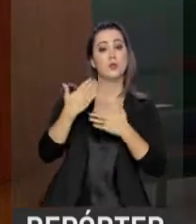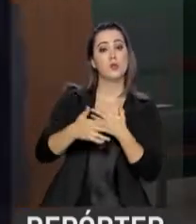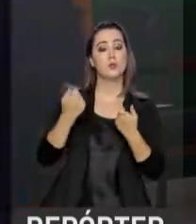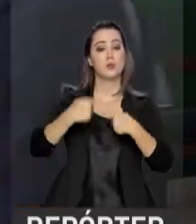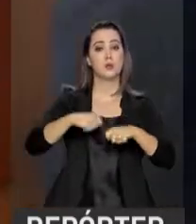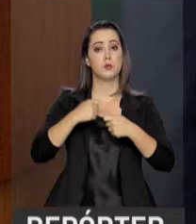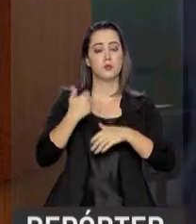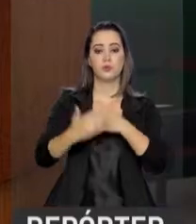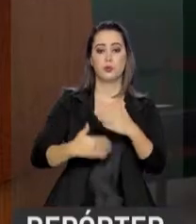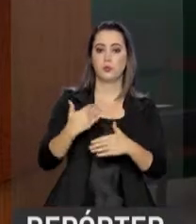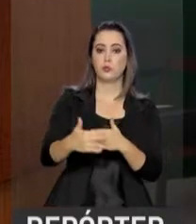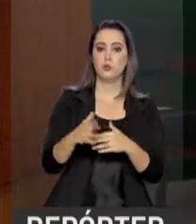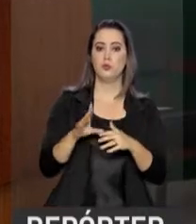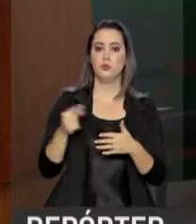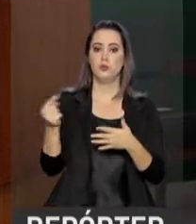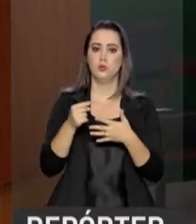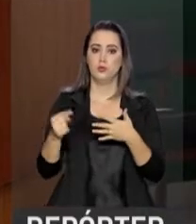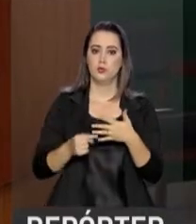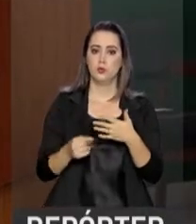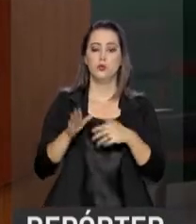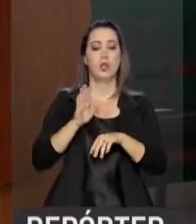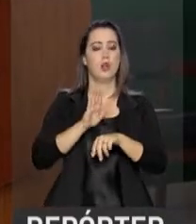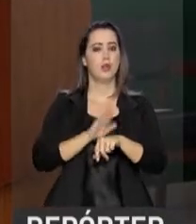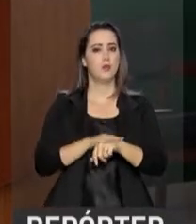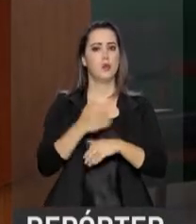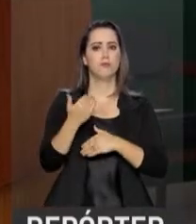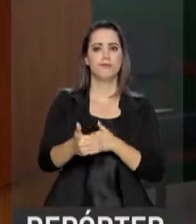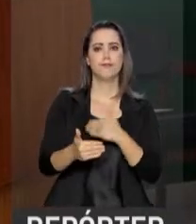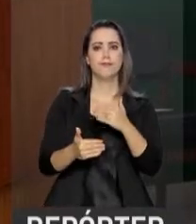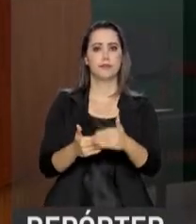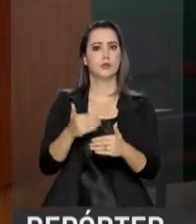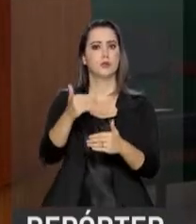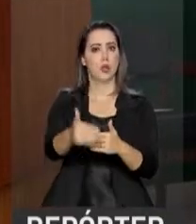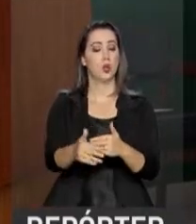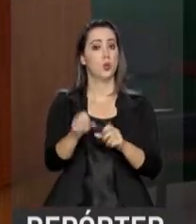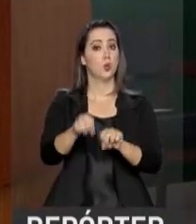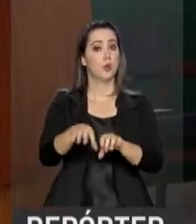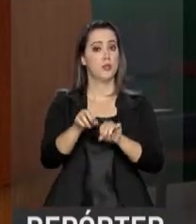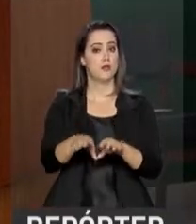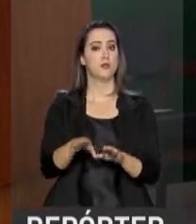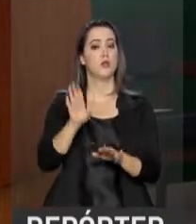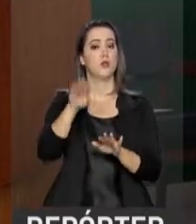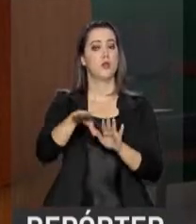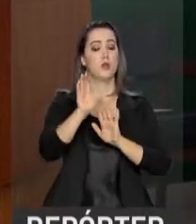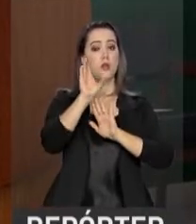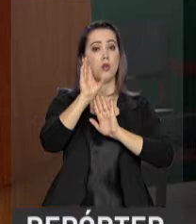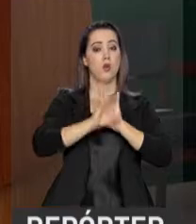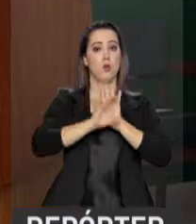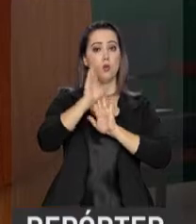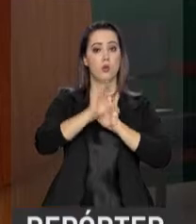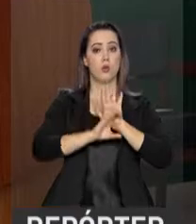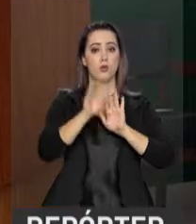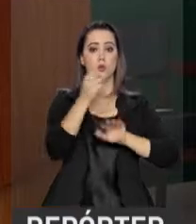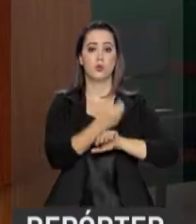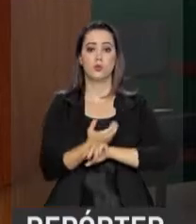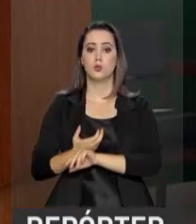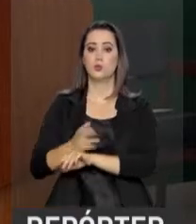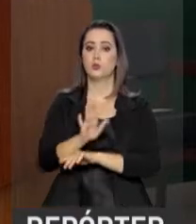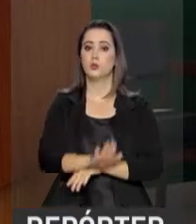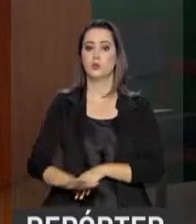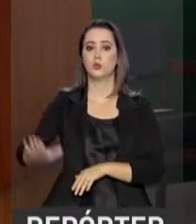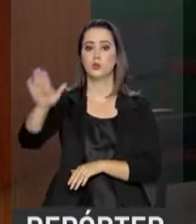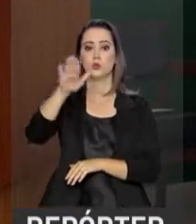devem desenvolver em cada etapa do ensino básico brasileiro. Trata-se da Base Nacional Comum